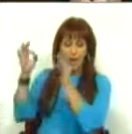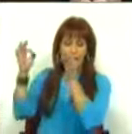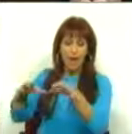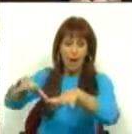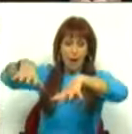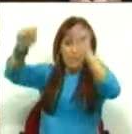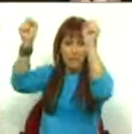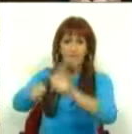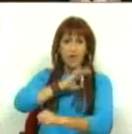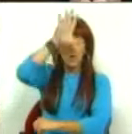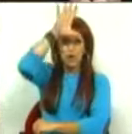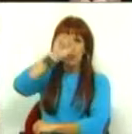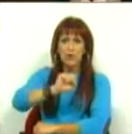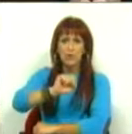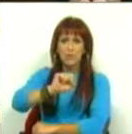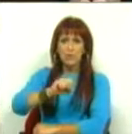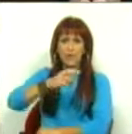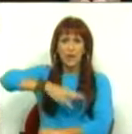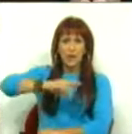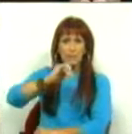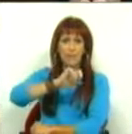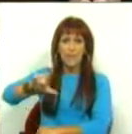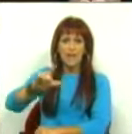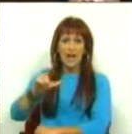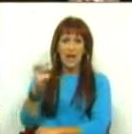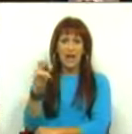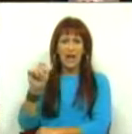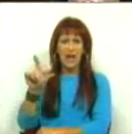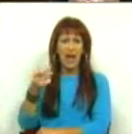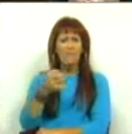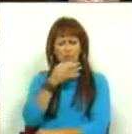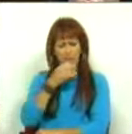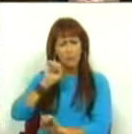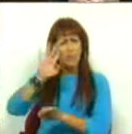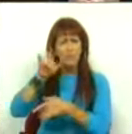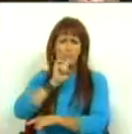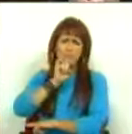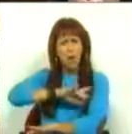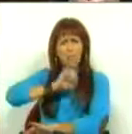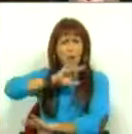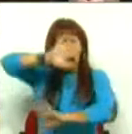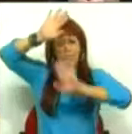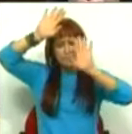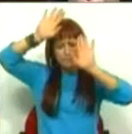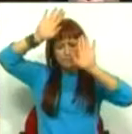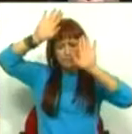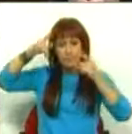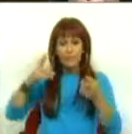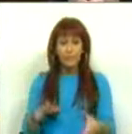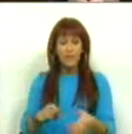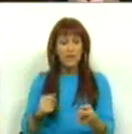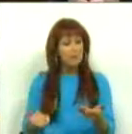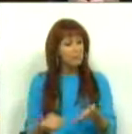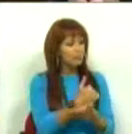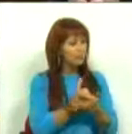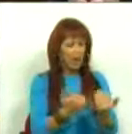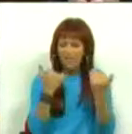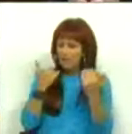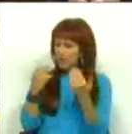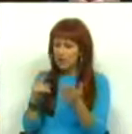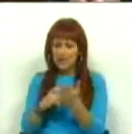do apagão. O Sr. Ministro Miguel Relvas não excluiu essa hipótese no início e reuniu-se de todas as